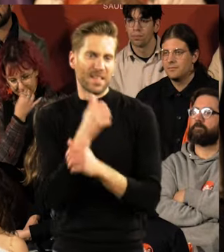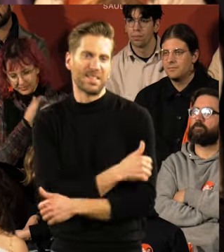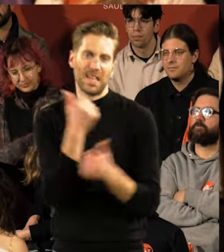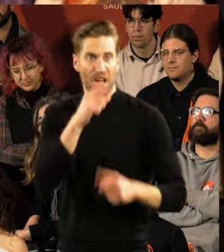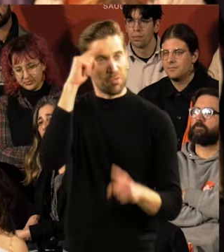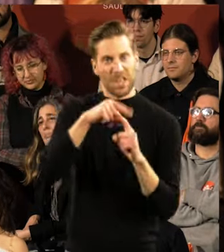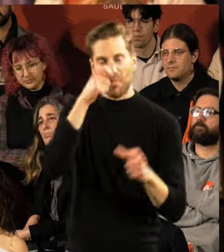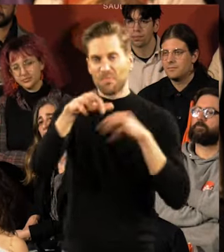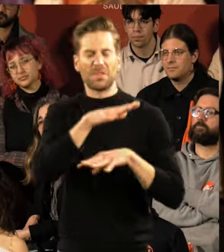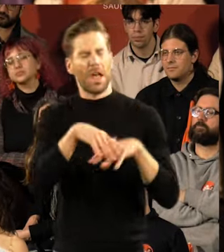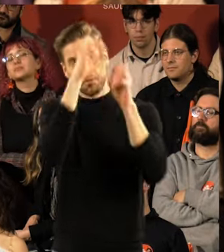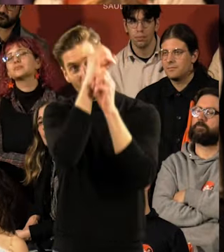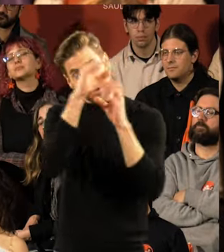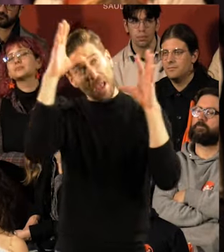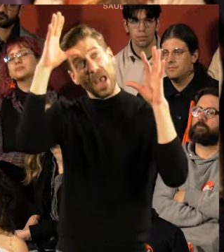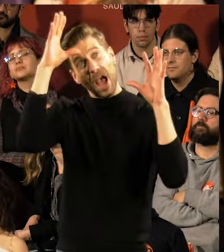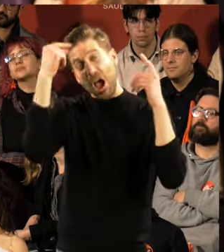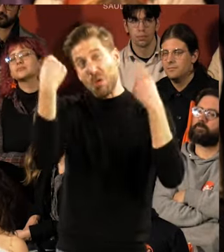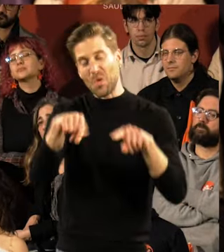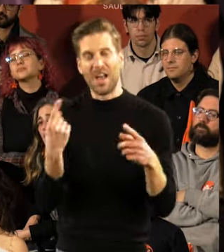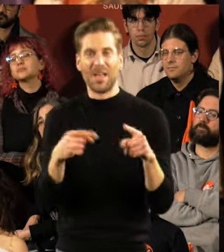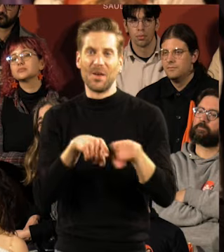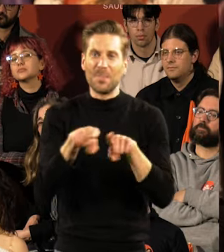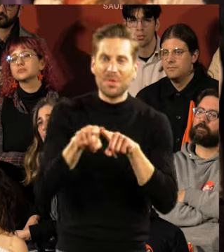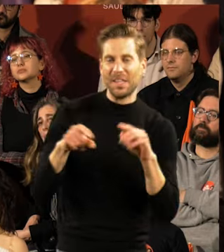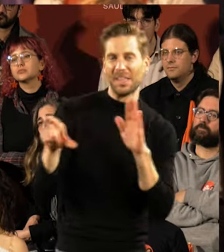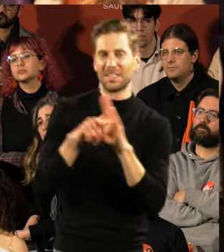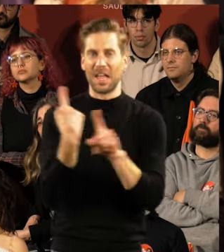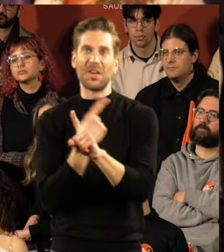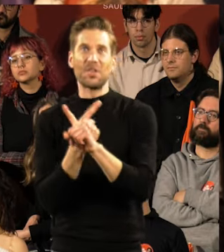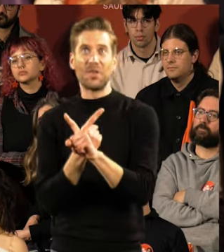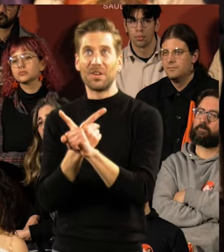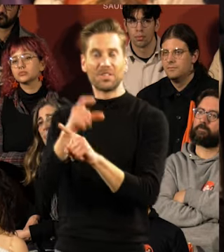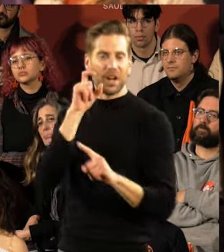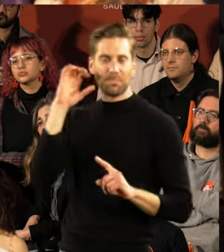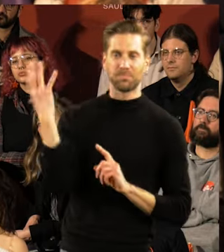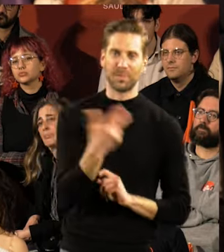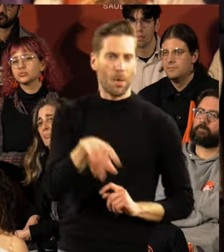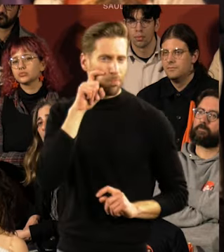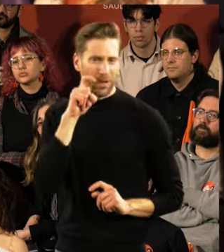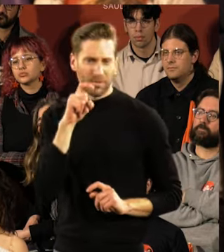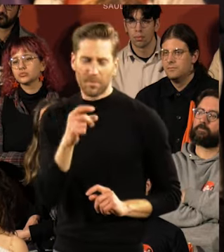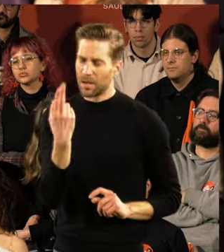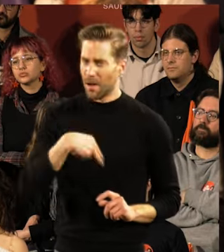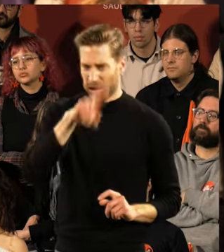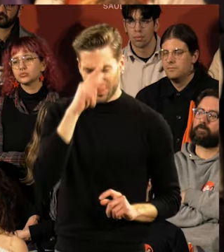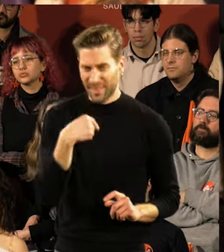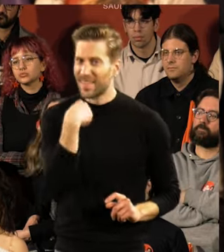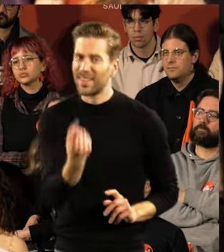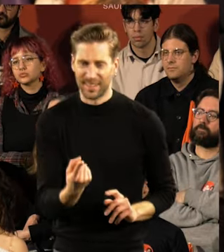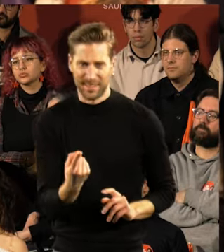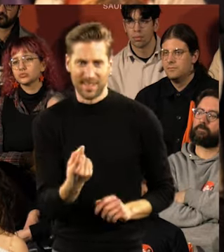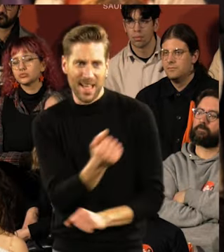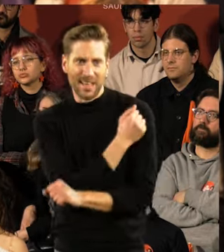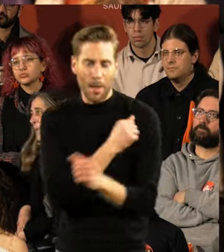pessoas, que é uma ilusão ter políticas que protejam o ambiente. Mas estão completamente enganados, porque podemos ter bairros